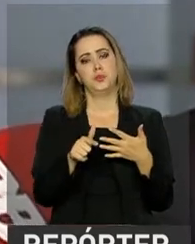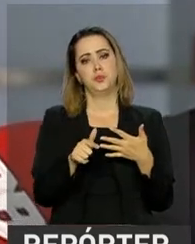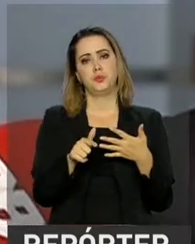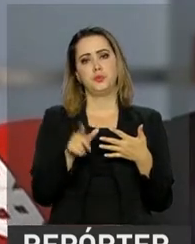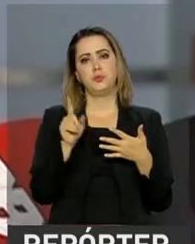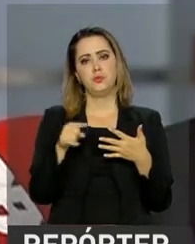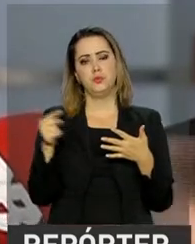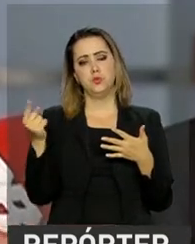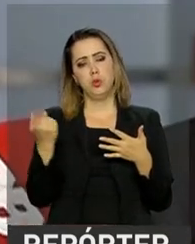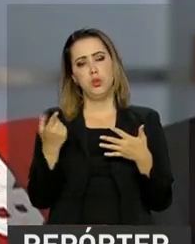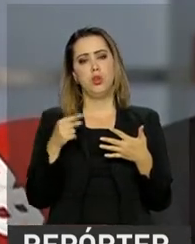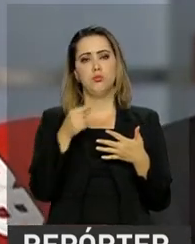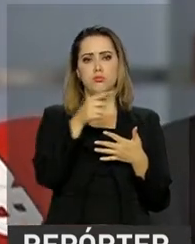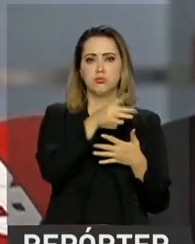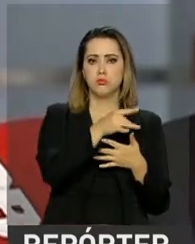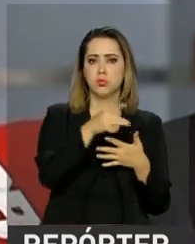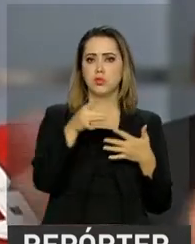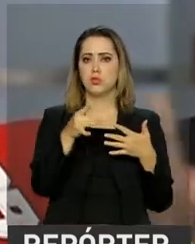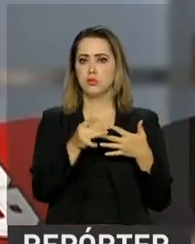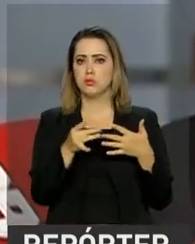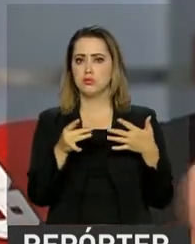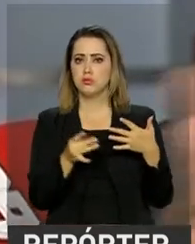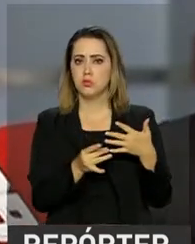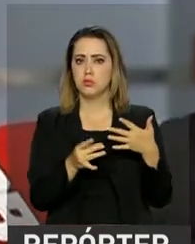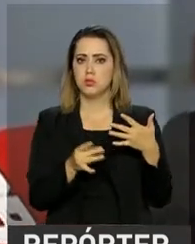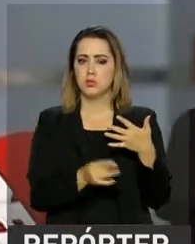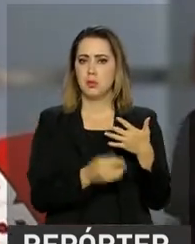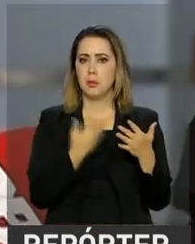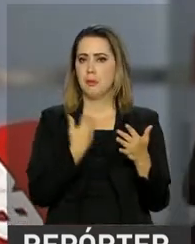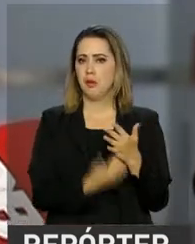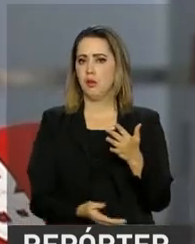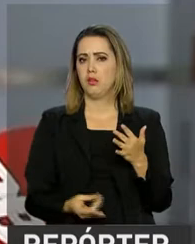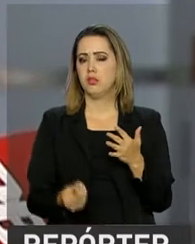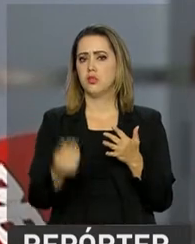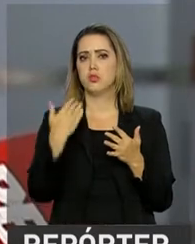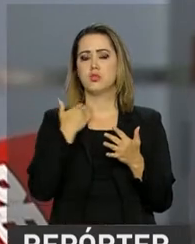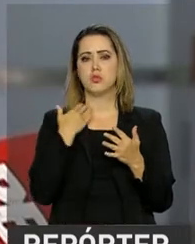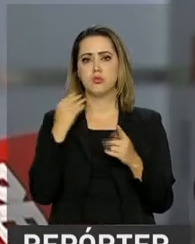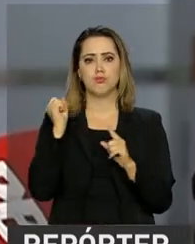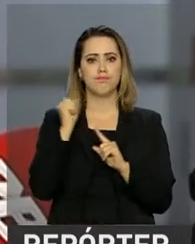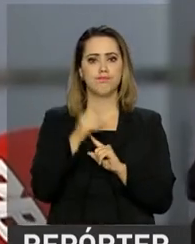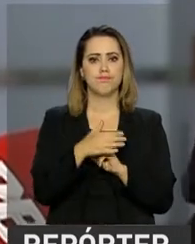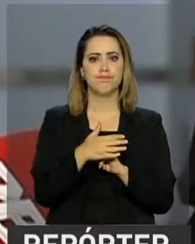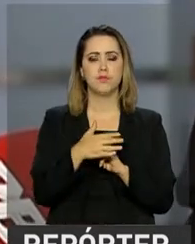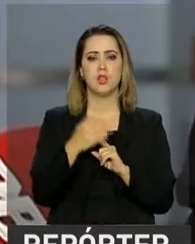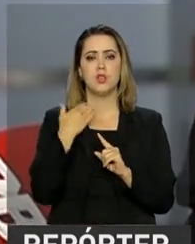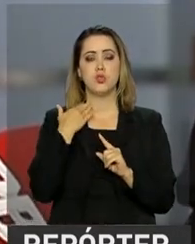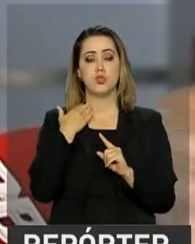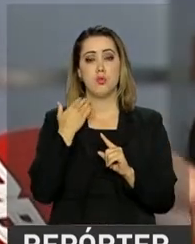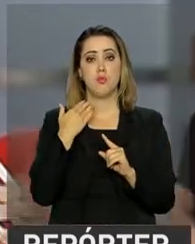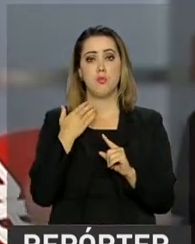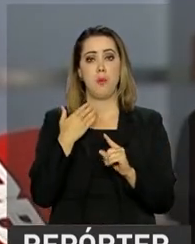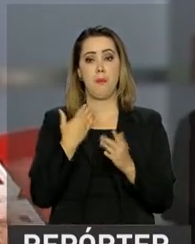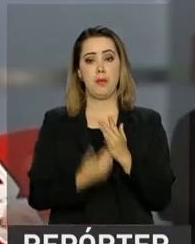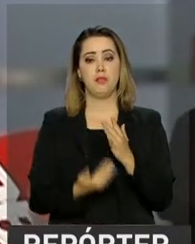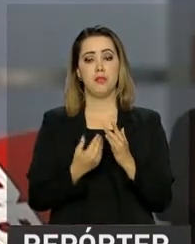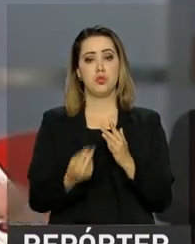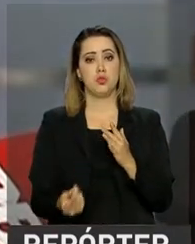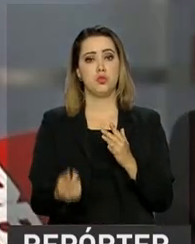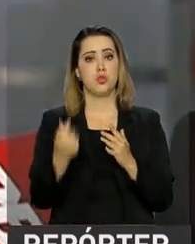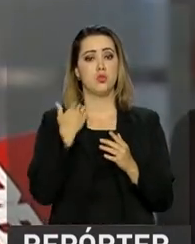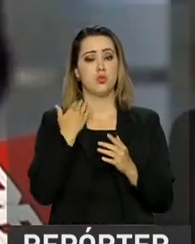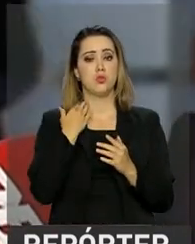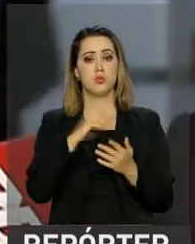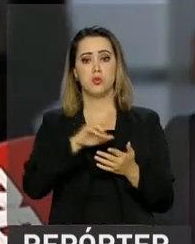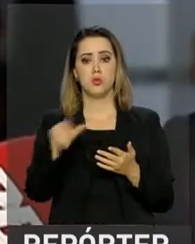digamos, pontuais, a questão da absorção de prejuízos por bancos e empresas, resultado da